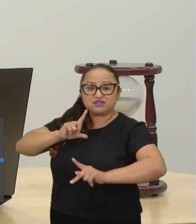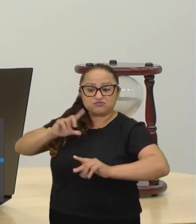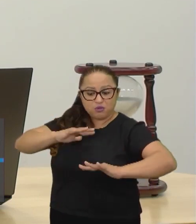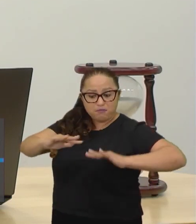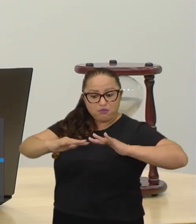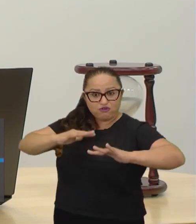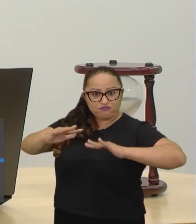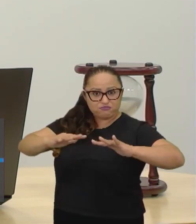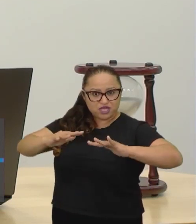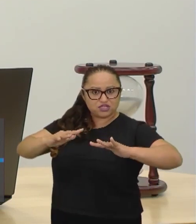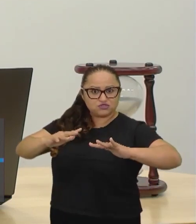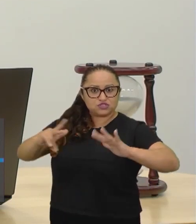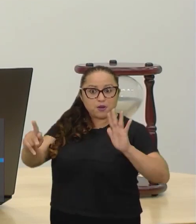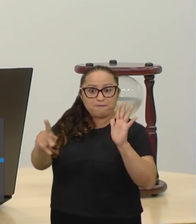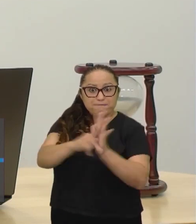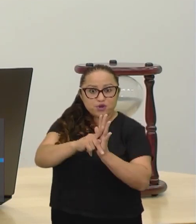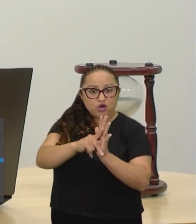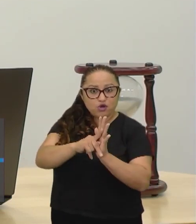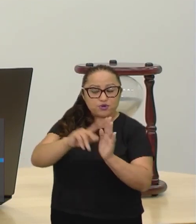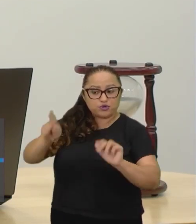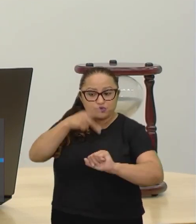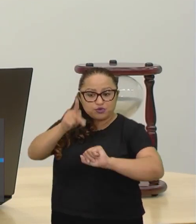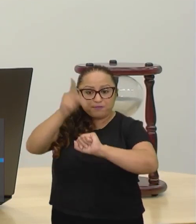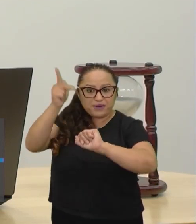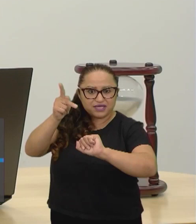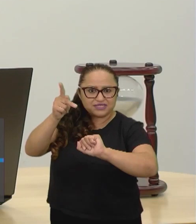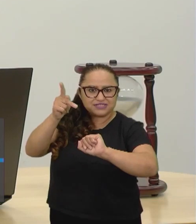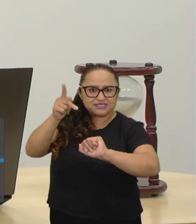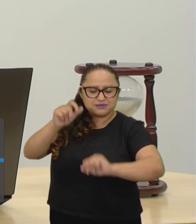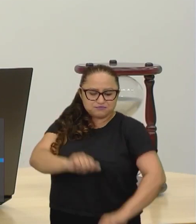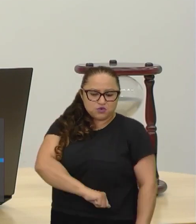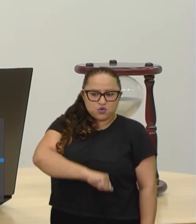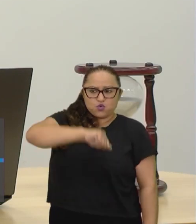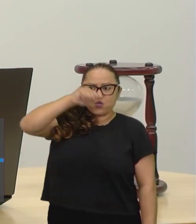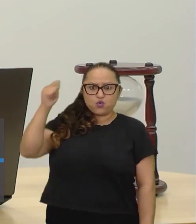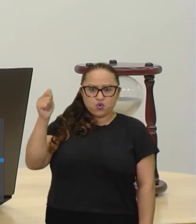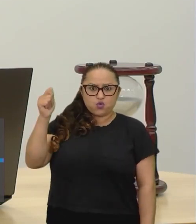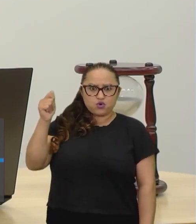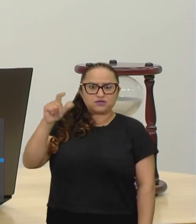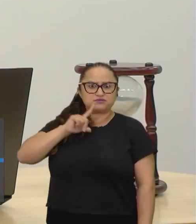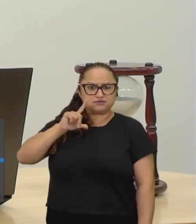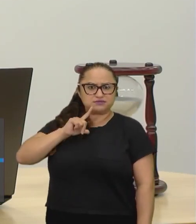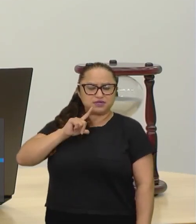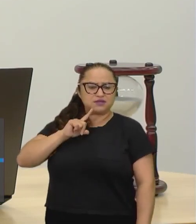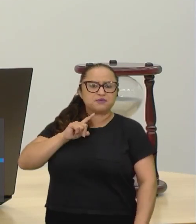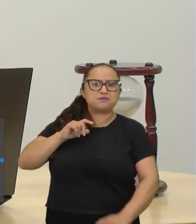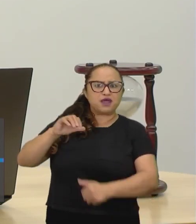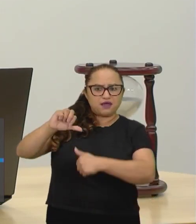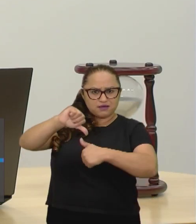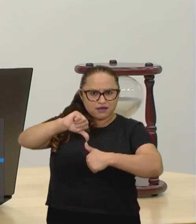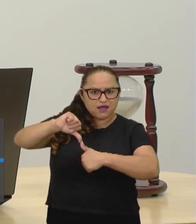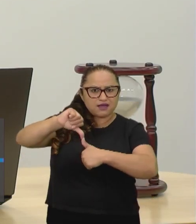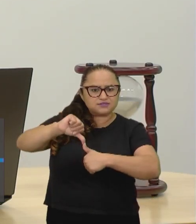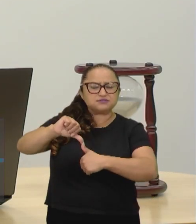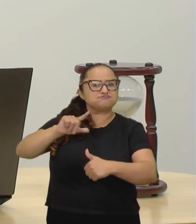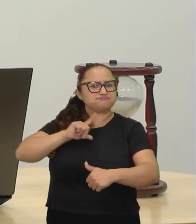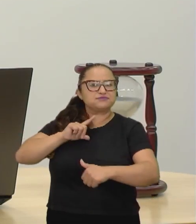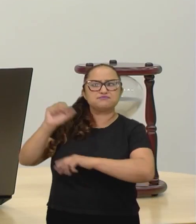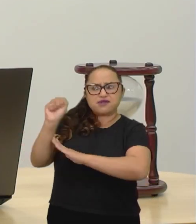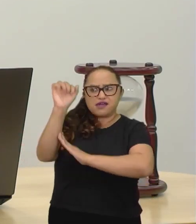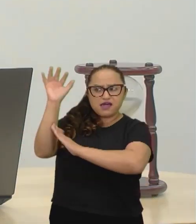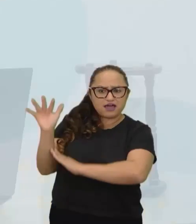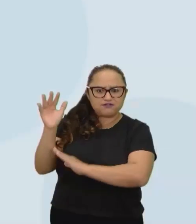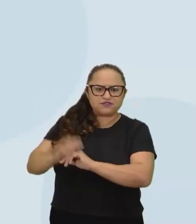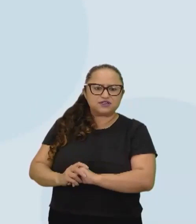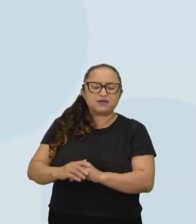movimentos nacionalistas na luta pela independência da África e da Ásia, está bem? E aí, para